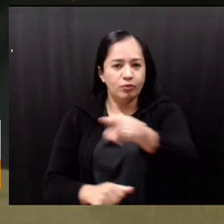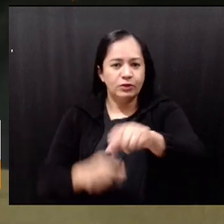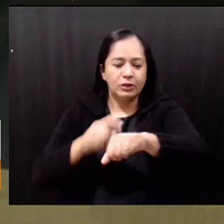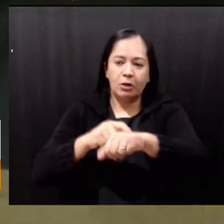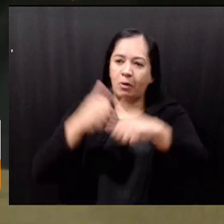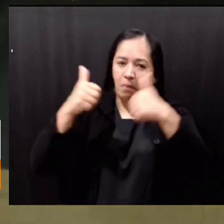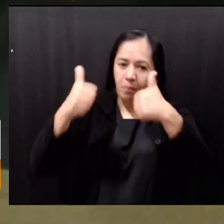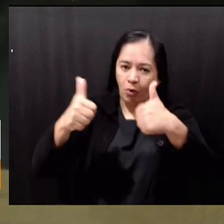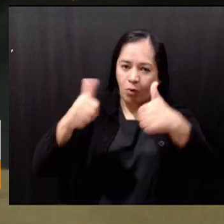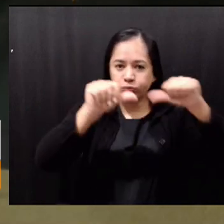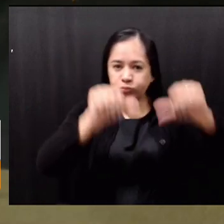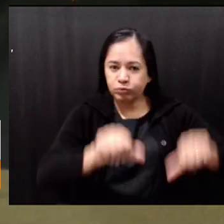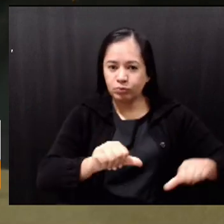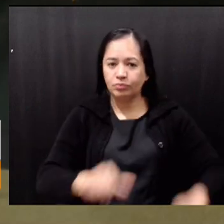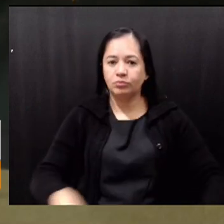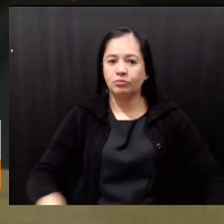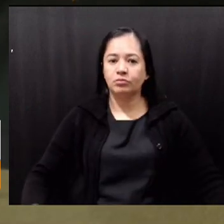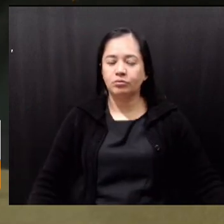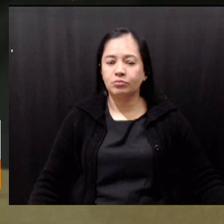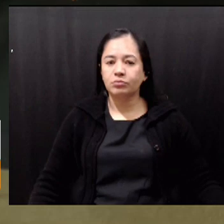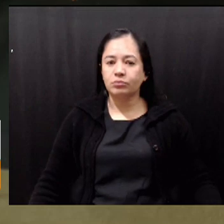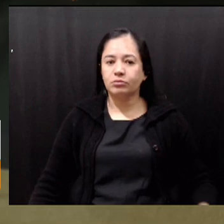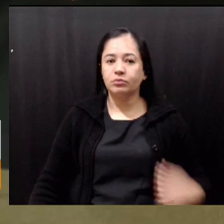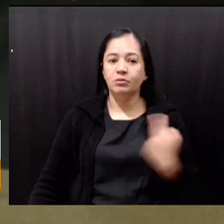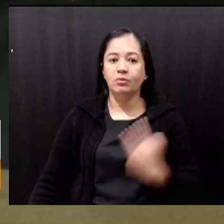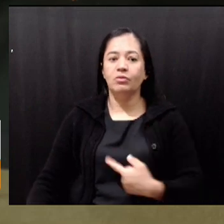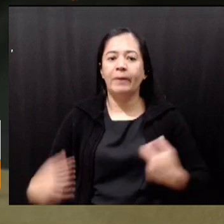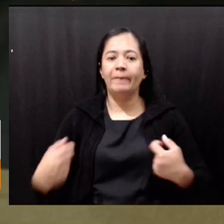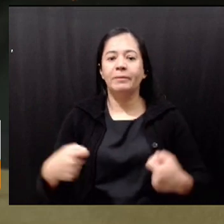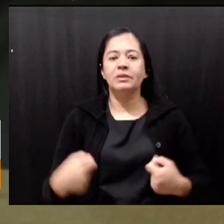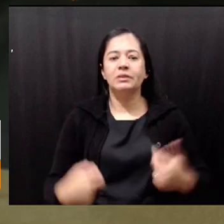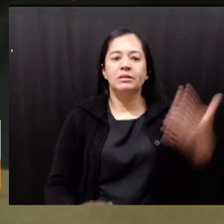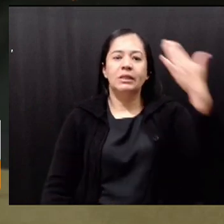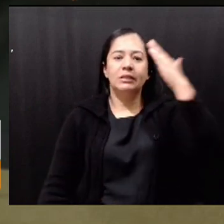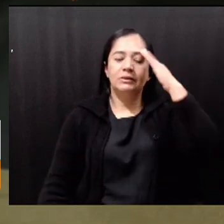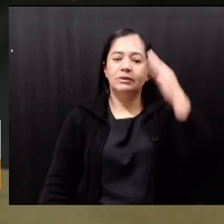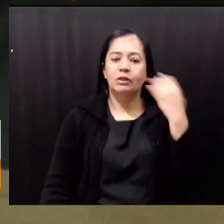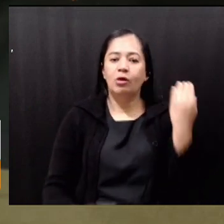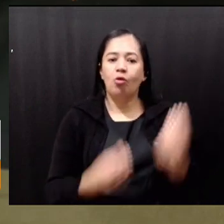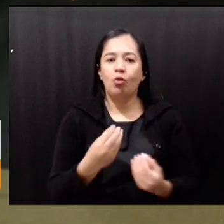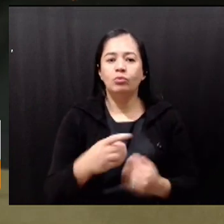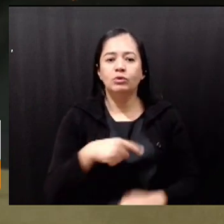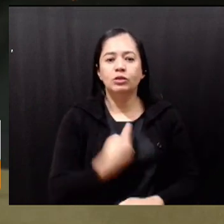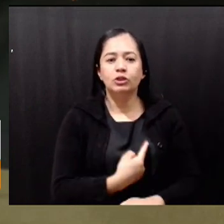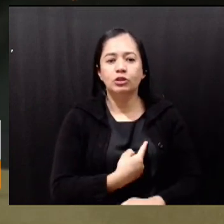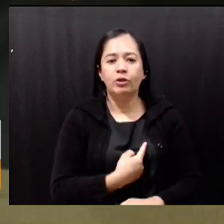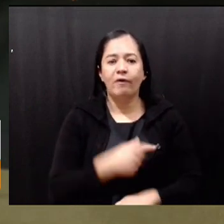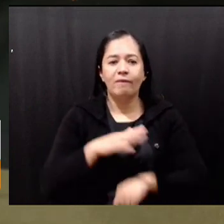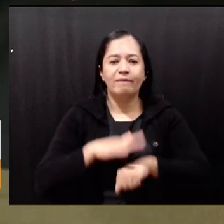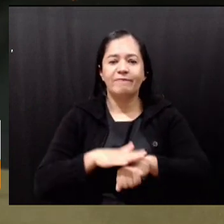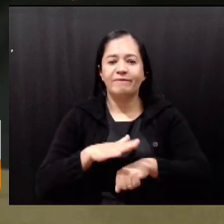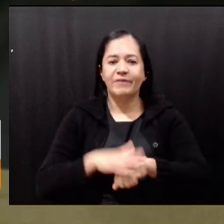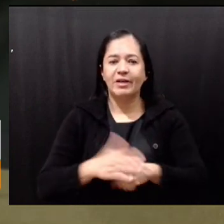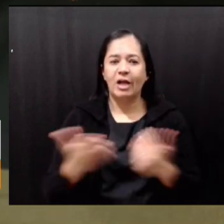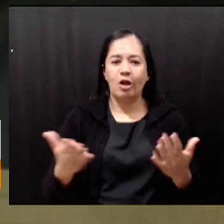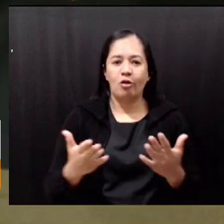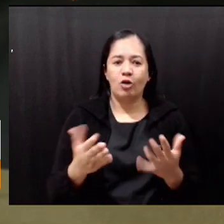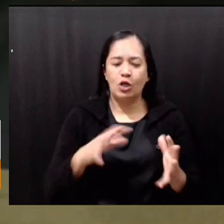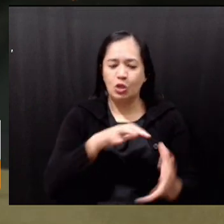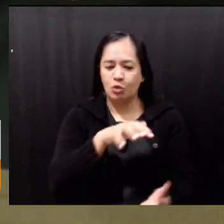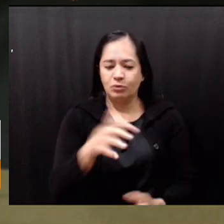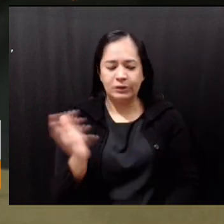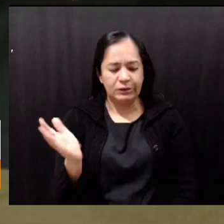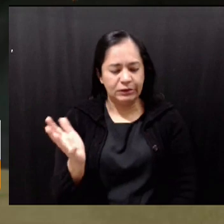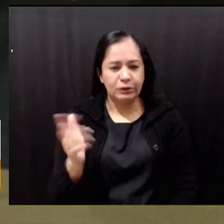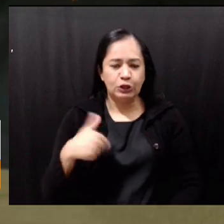ruim? Então a gente precisa entender. Agora, como é que a gente faz nesse mundo de correria, que a gente tem trabalho, a gente tem